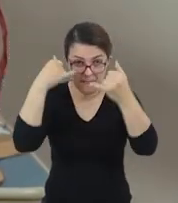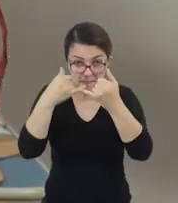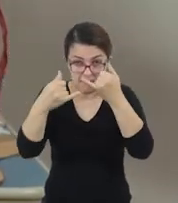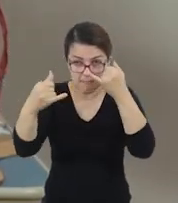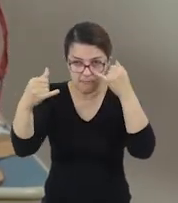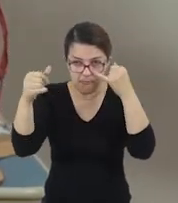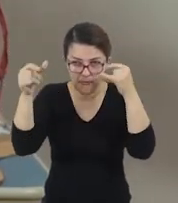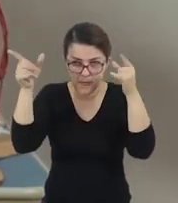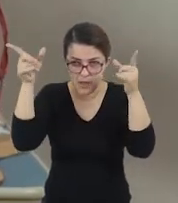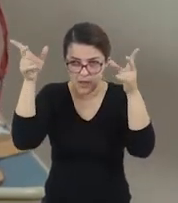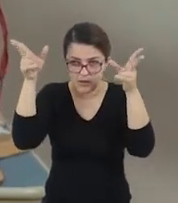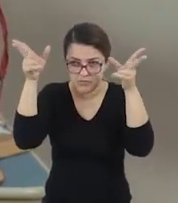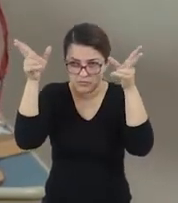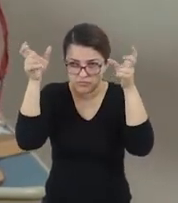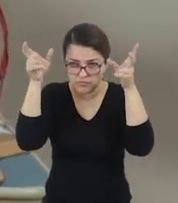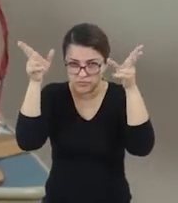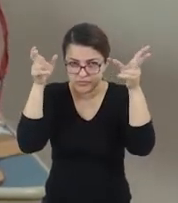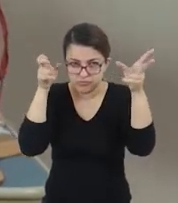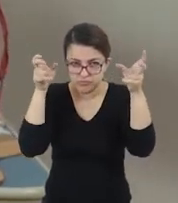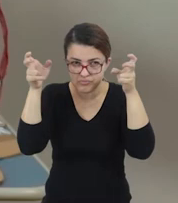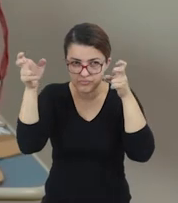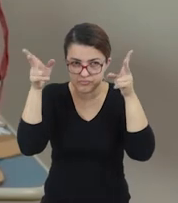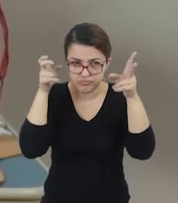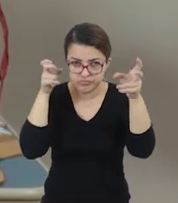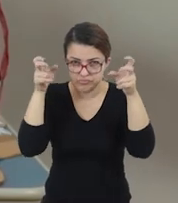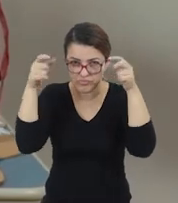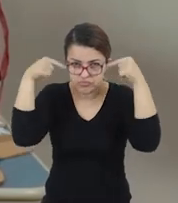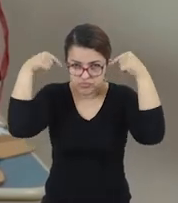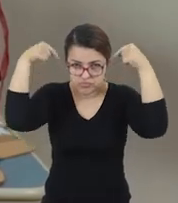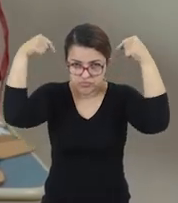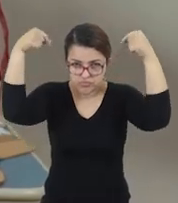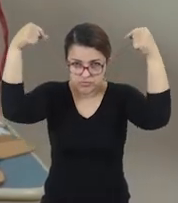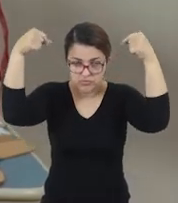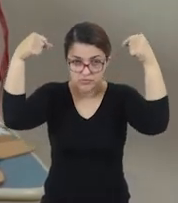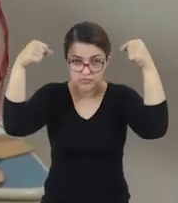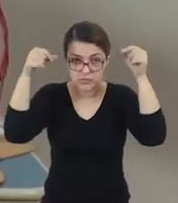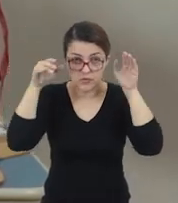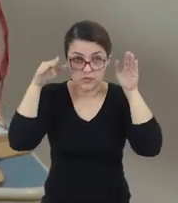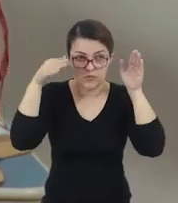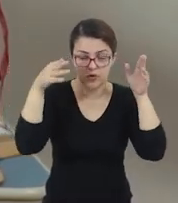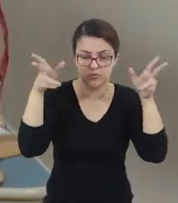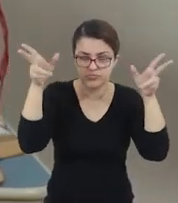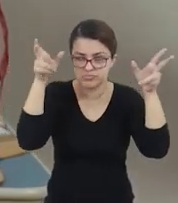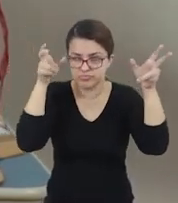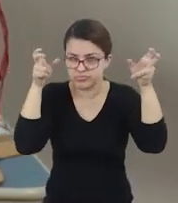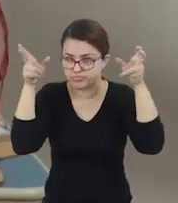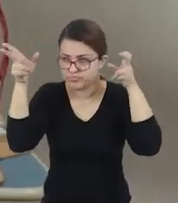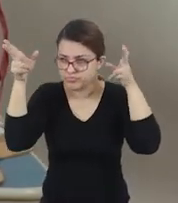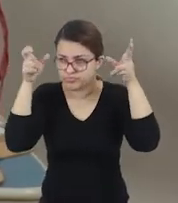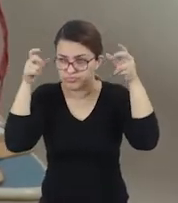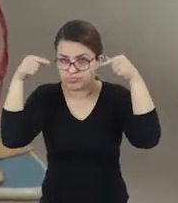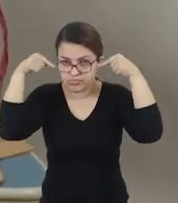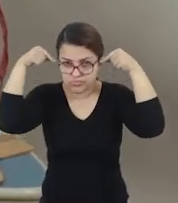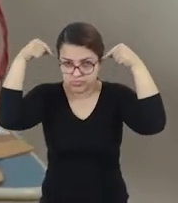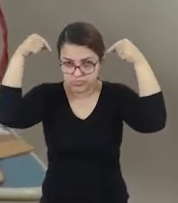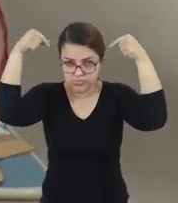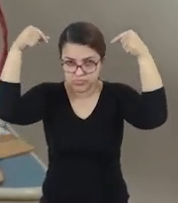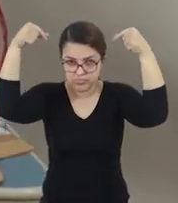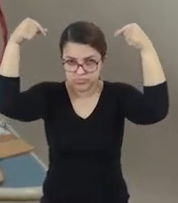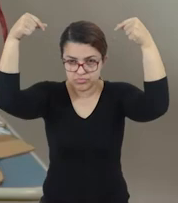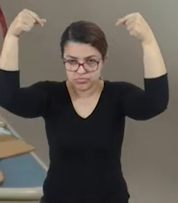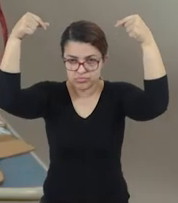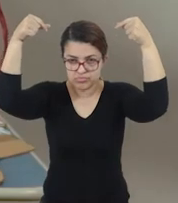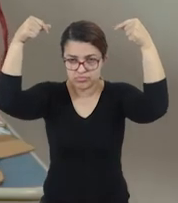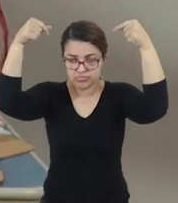captando qualquer sinal assim de bicho que passa, ele está sempre atento ali com as suas orelhinhas